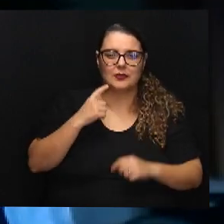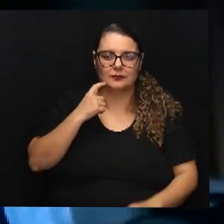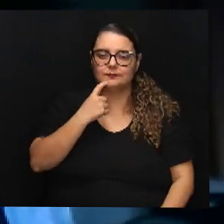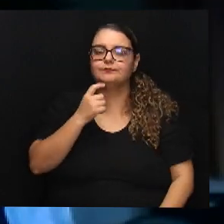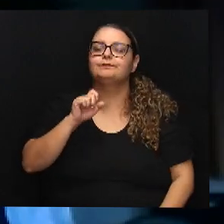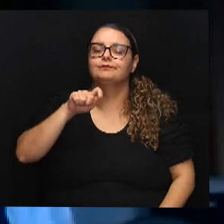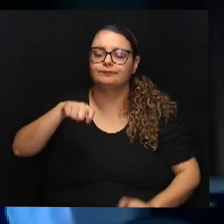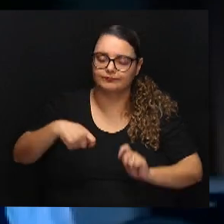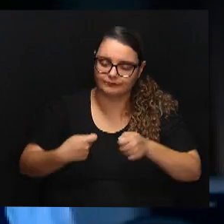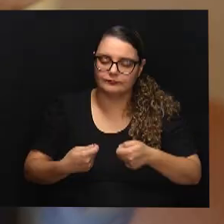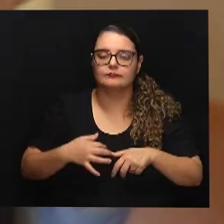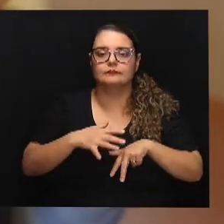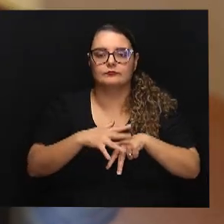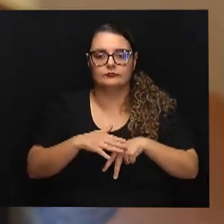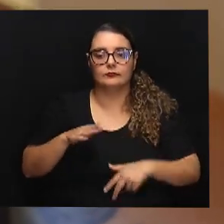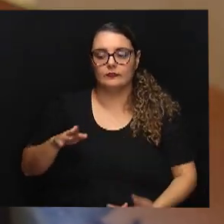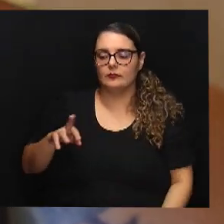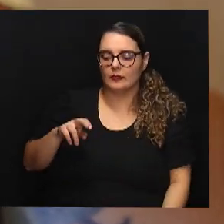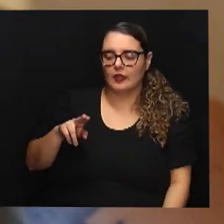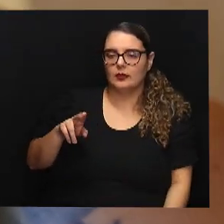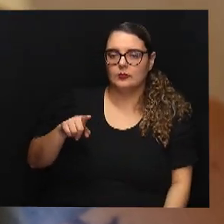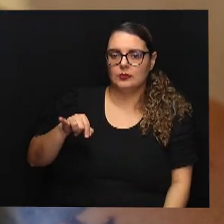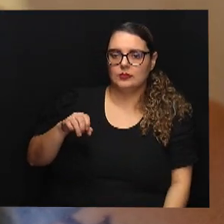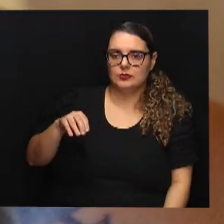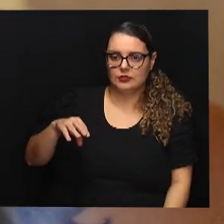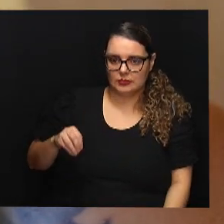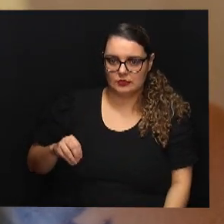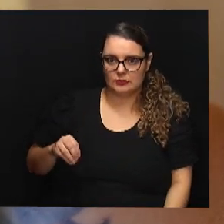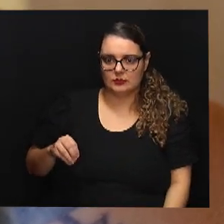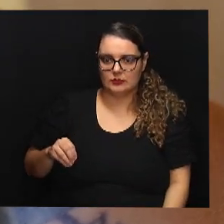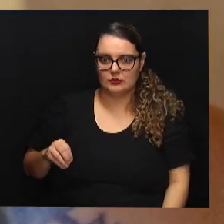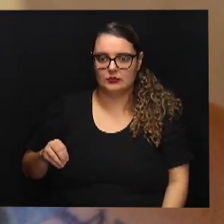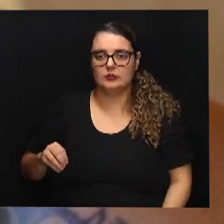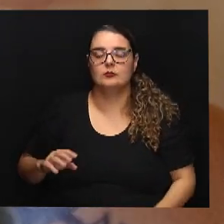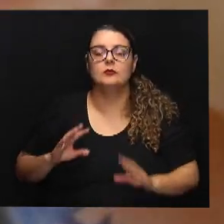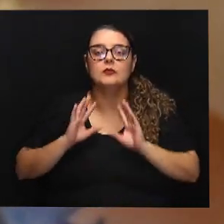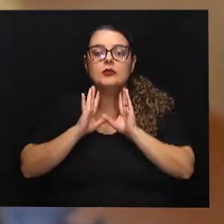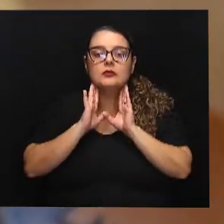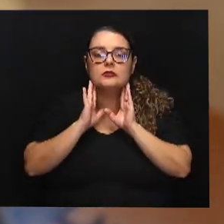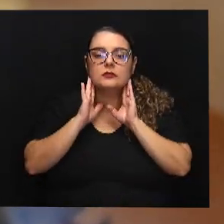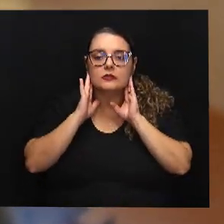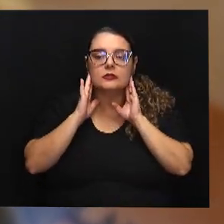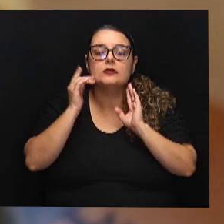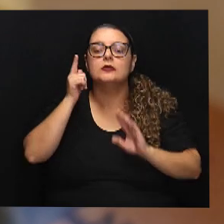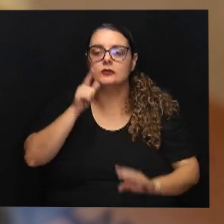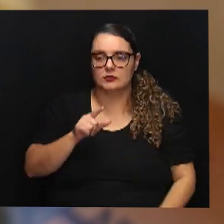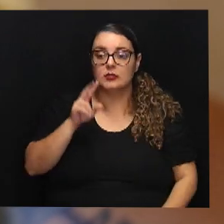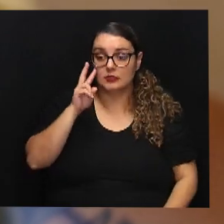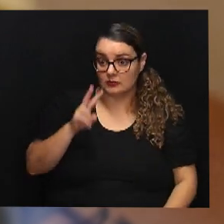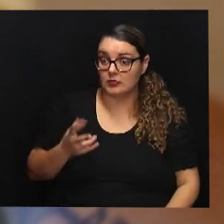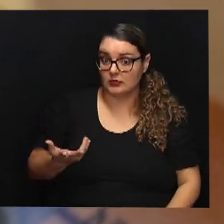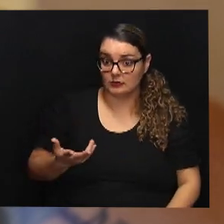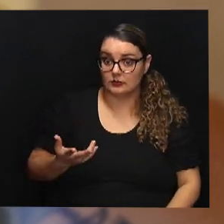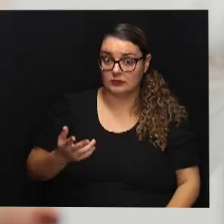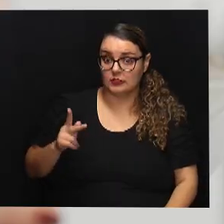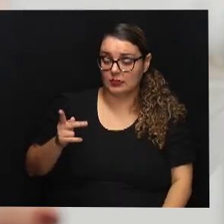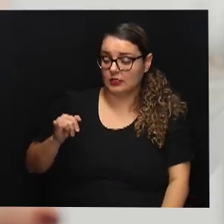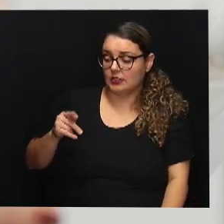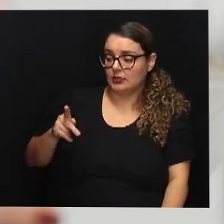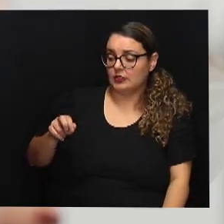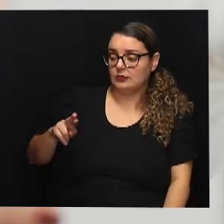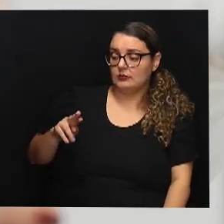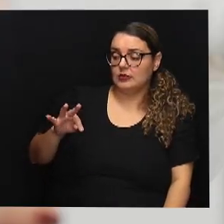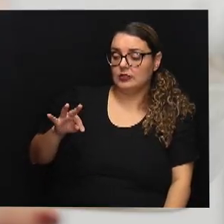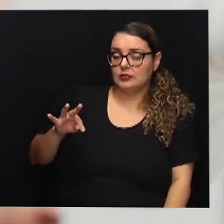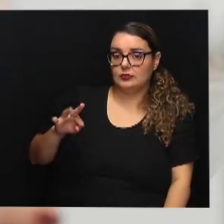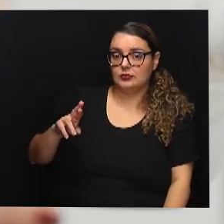sensibilidade, fratura dos dentes, eles já são sinais de que o paciente tem bruxismo nos dentes, mas na musculatura a gente também